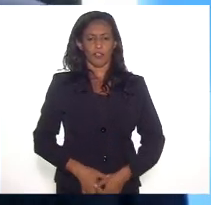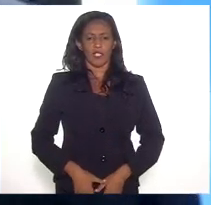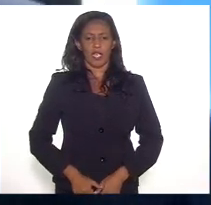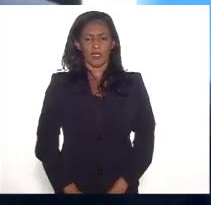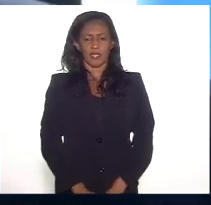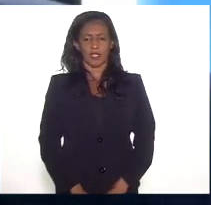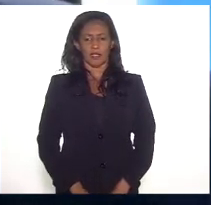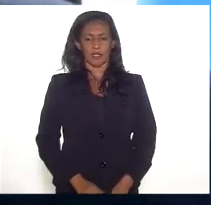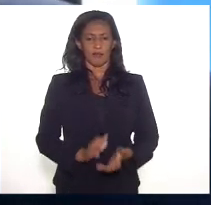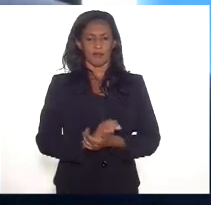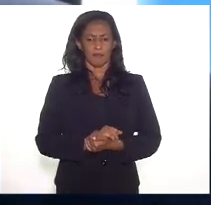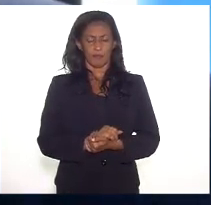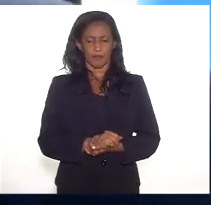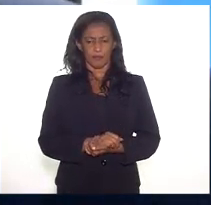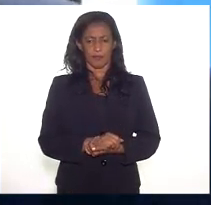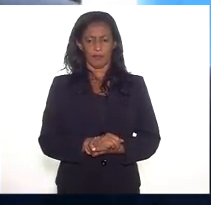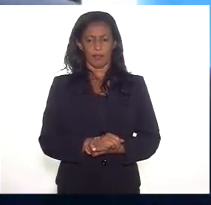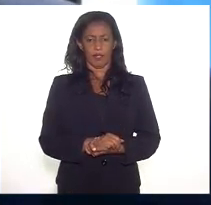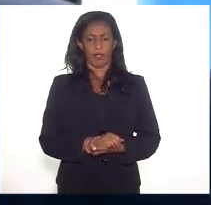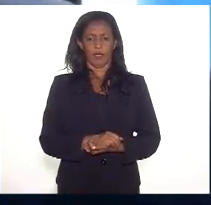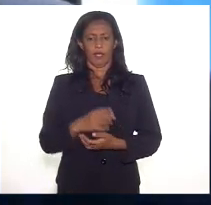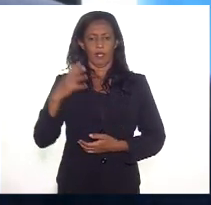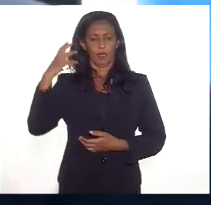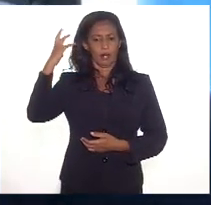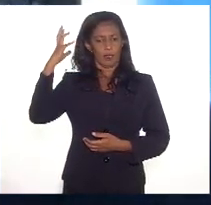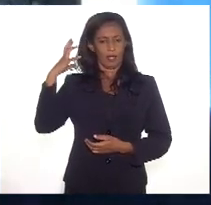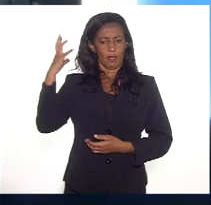Para emitir o parecer, convido o deputado Marcelo Cabeleireiro.